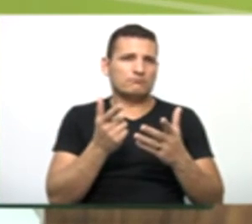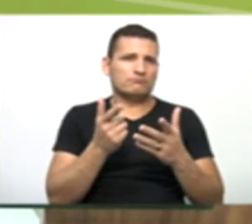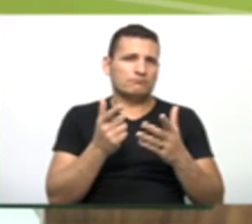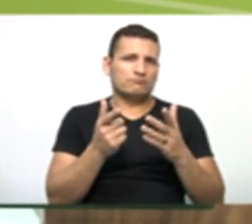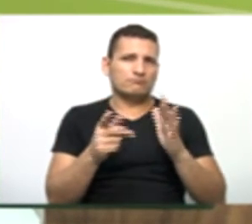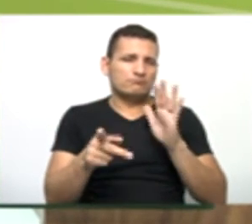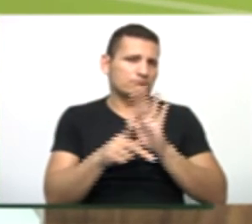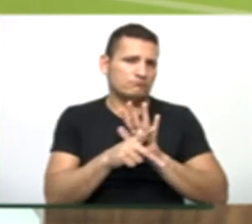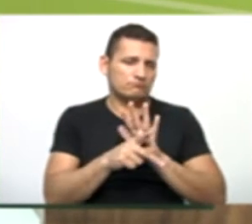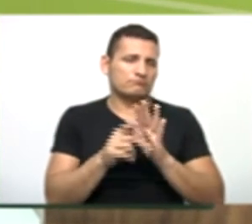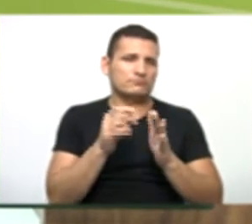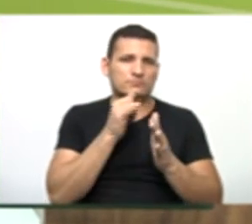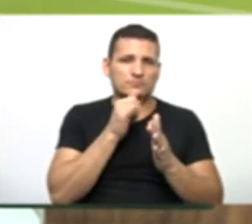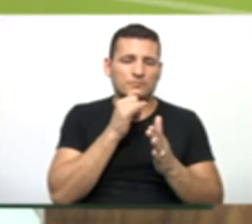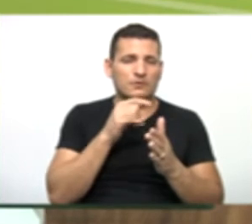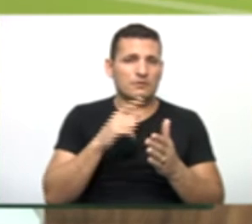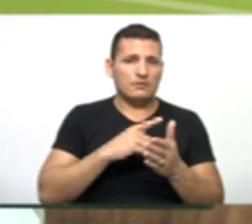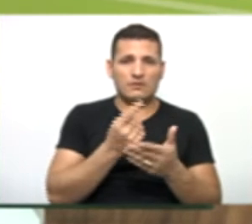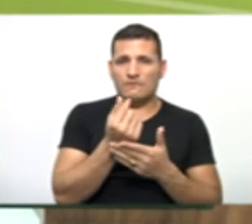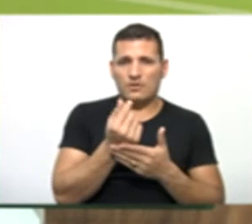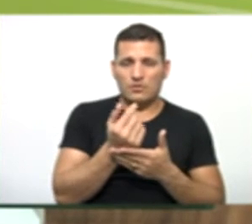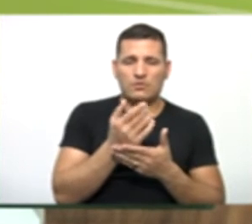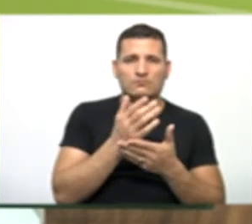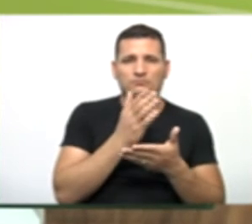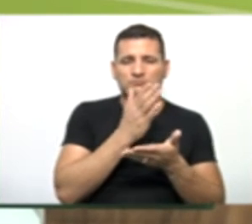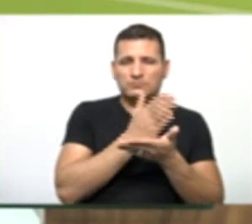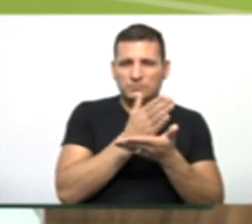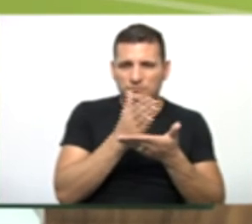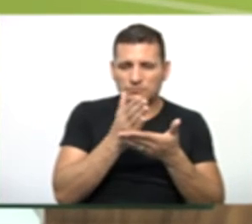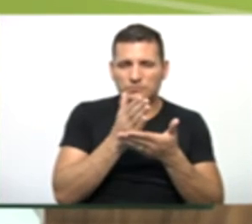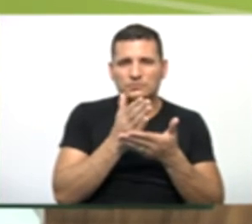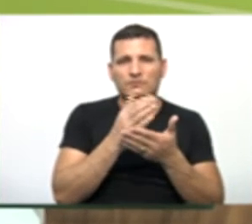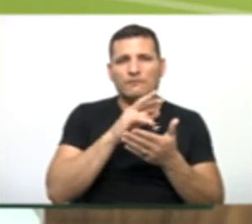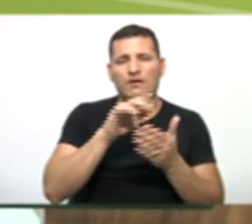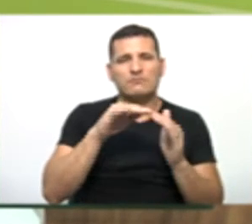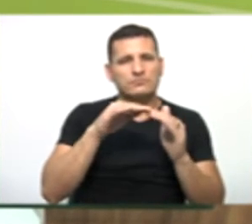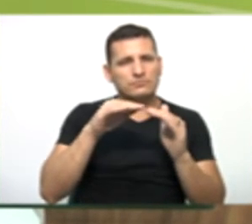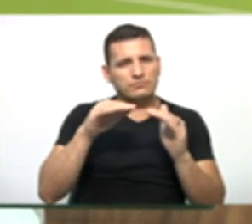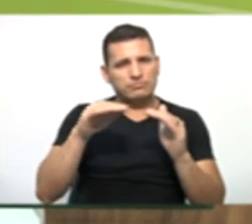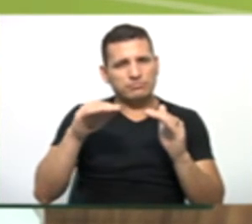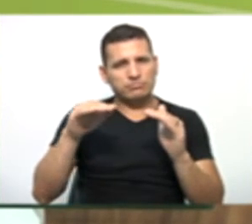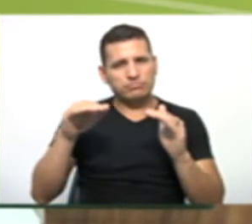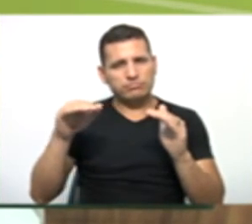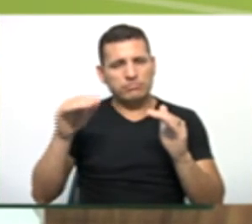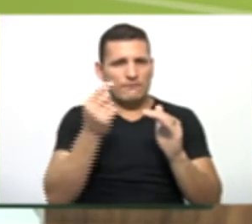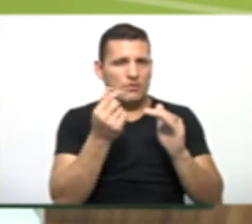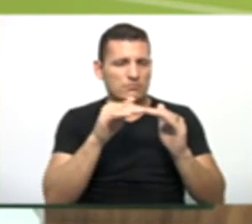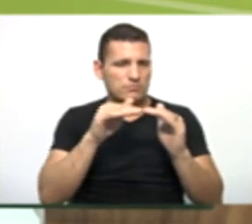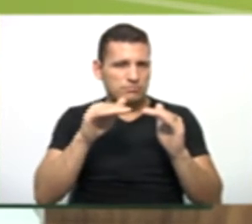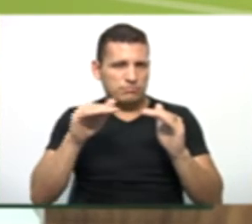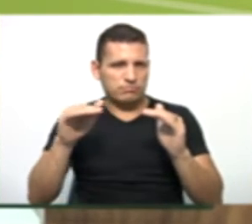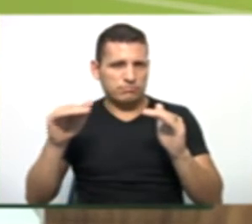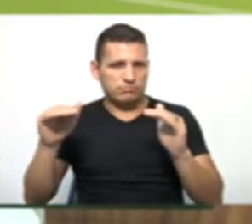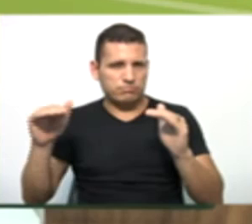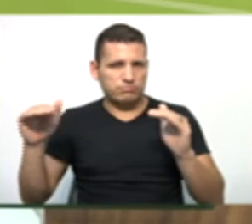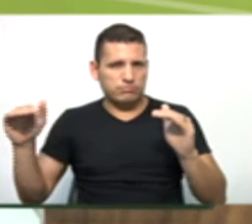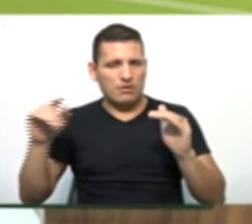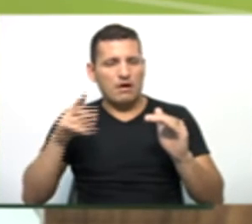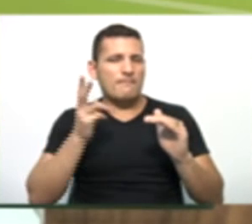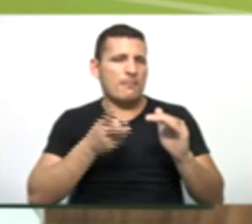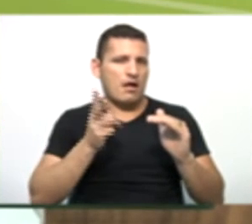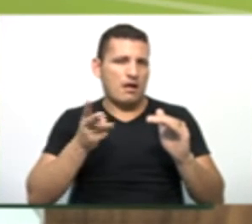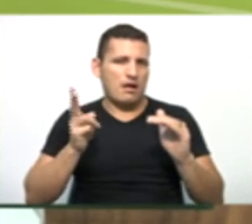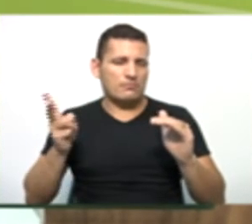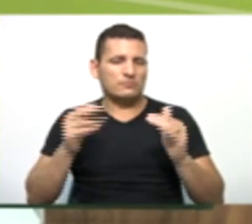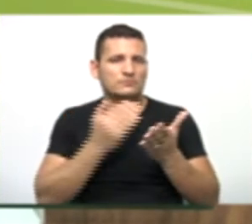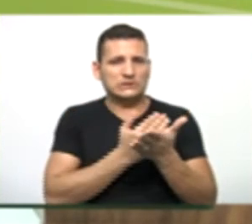no início. Você vai pagar X valor e esse valor vai se repetir em todas as parcelas. Ou seja, as parcelas vão ter o mesmo valor